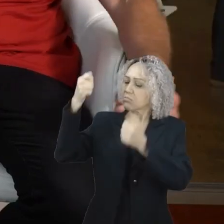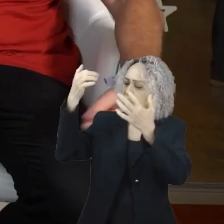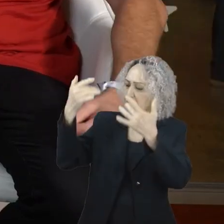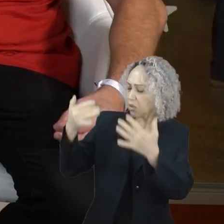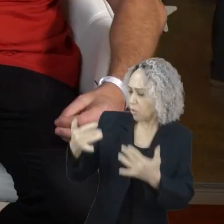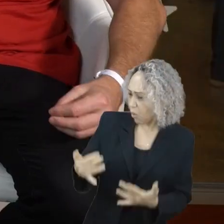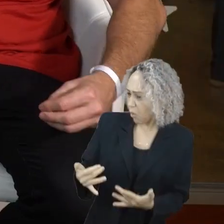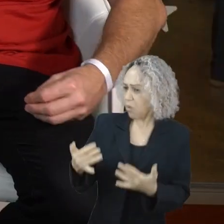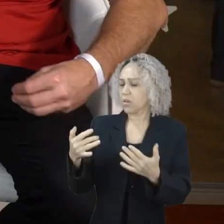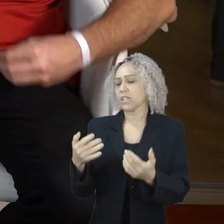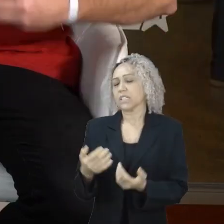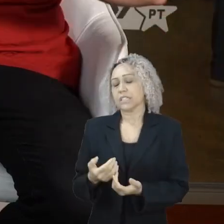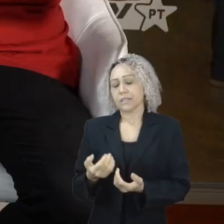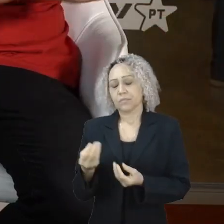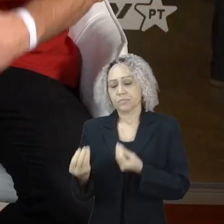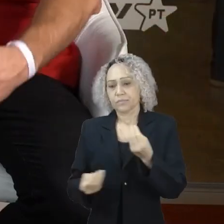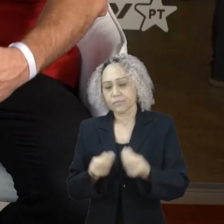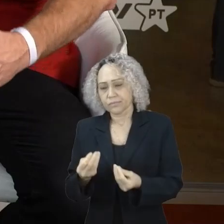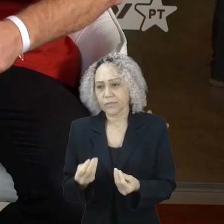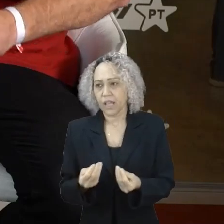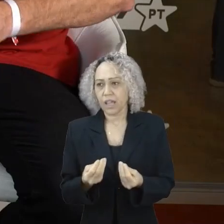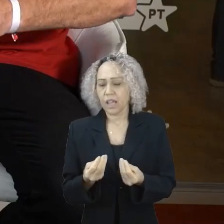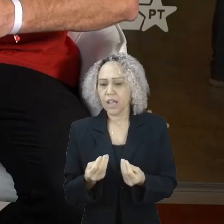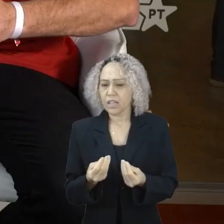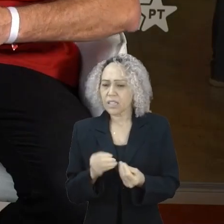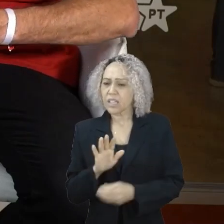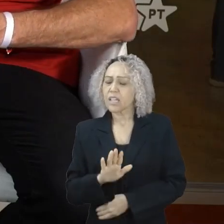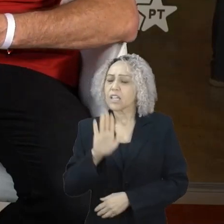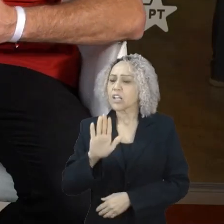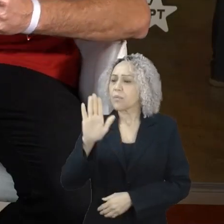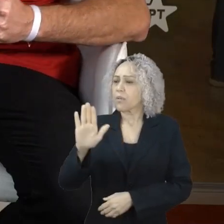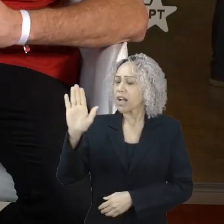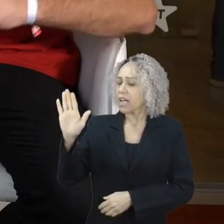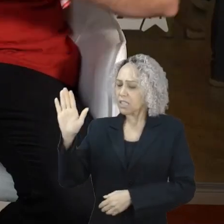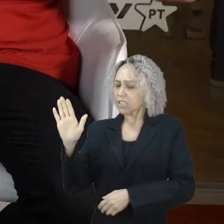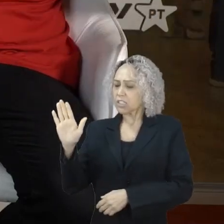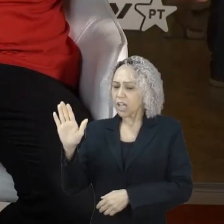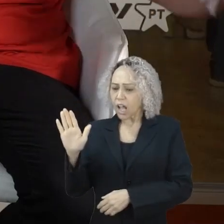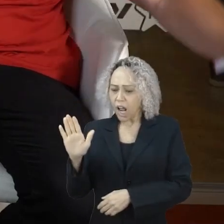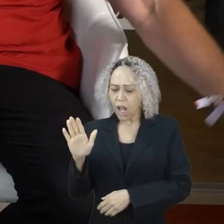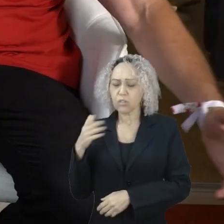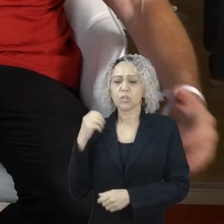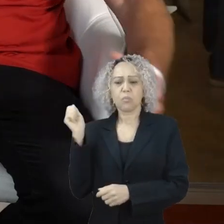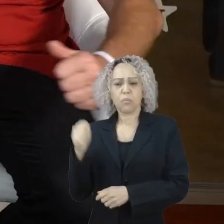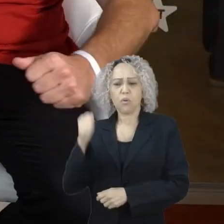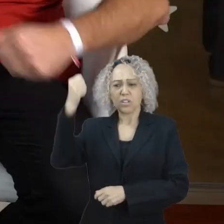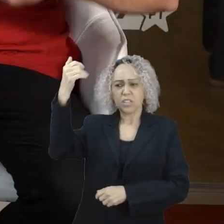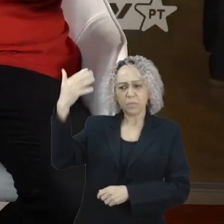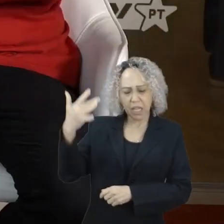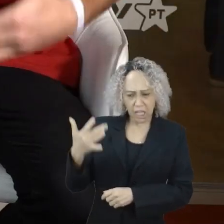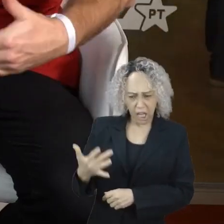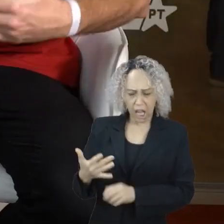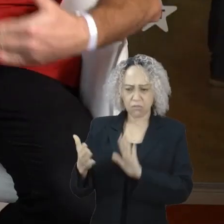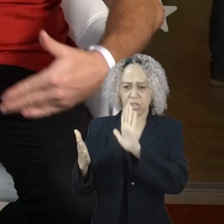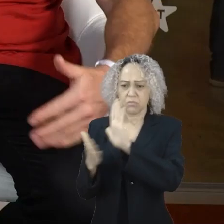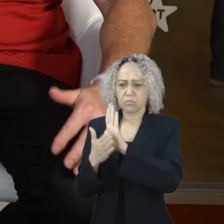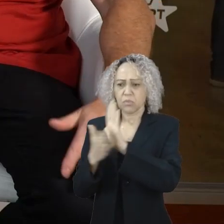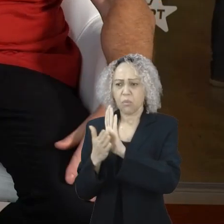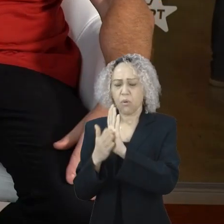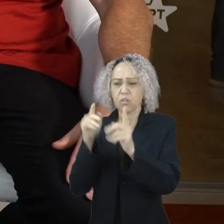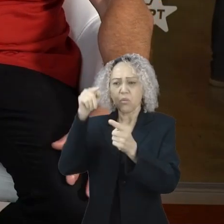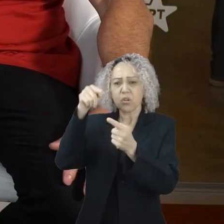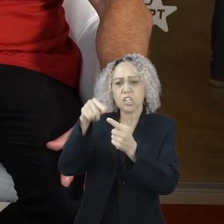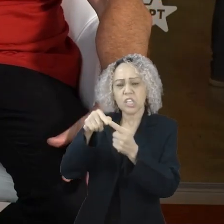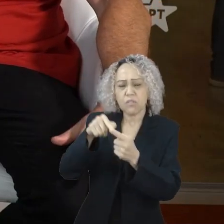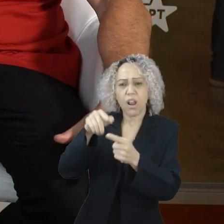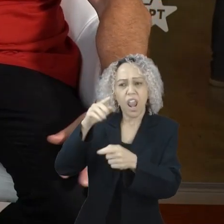um pouco da sua realidade local, do que está pensando propor como vereador e vereadora, do que está pensando propor e fazer como